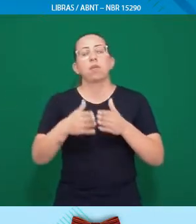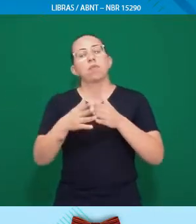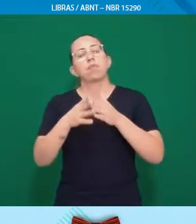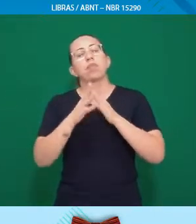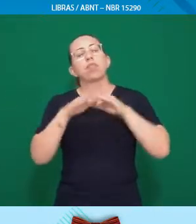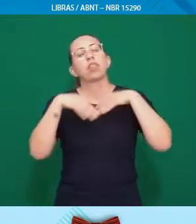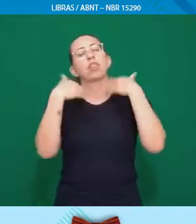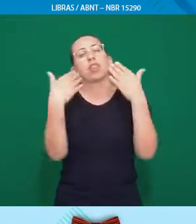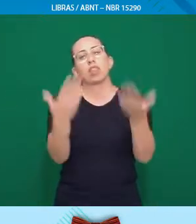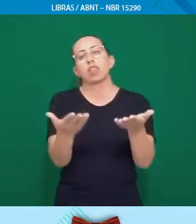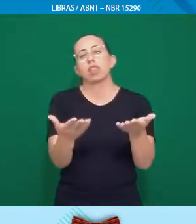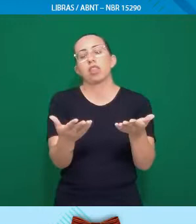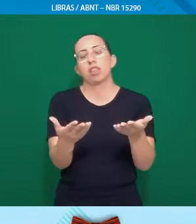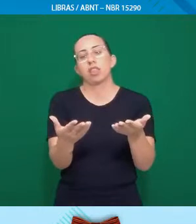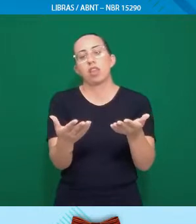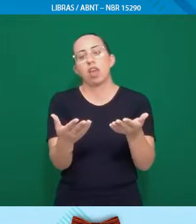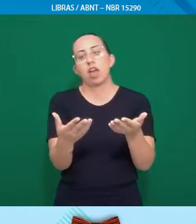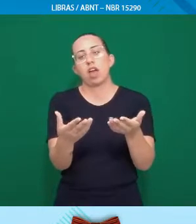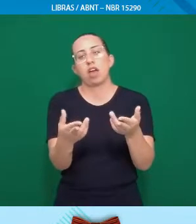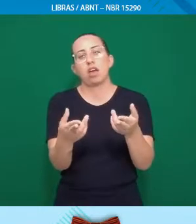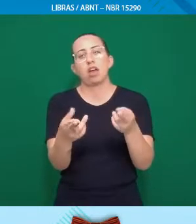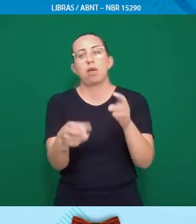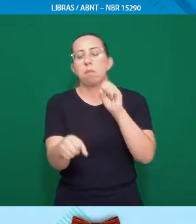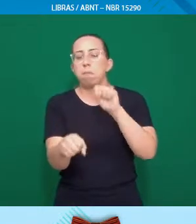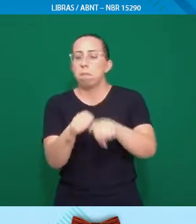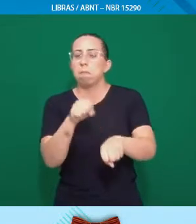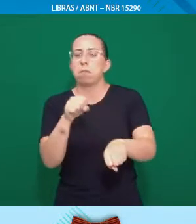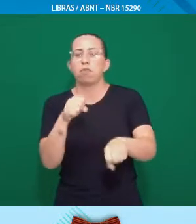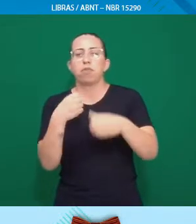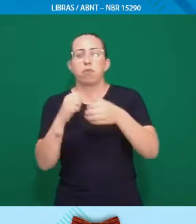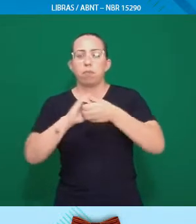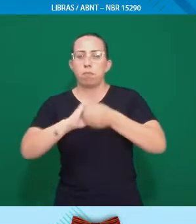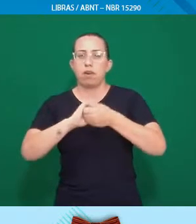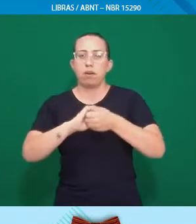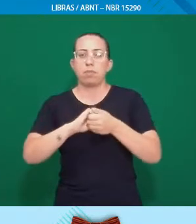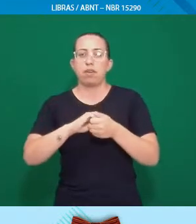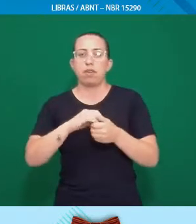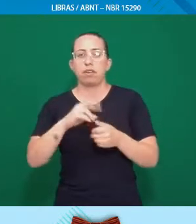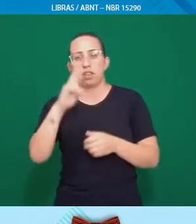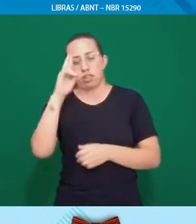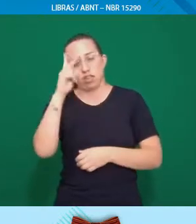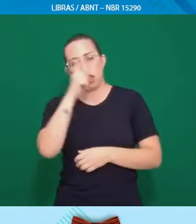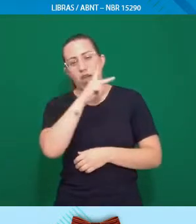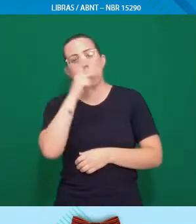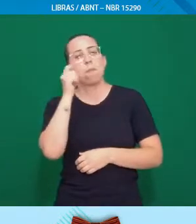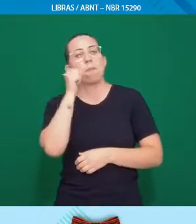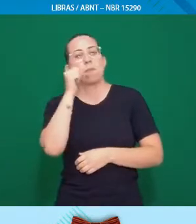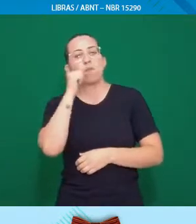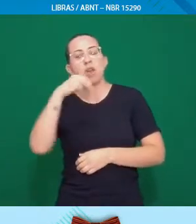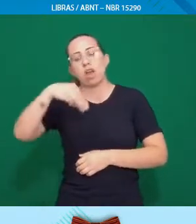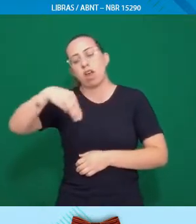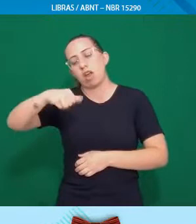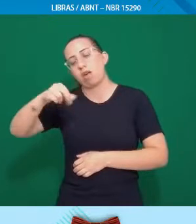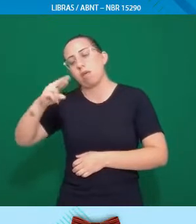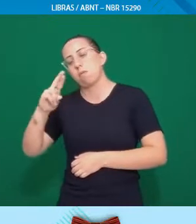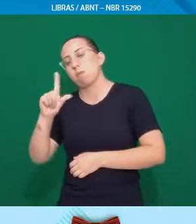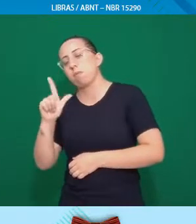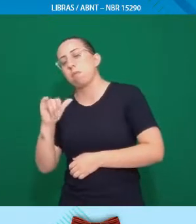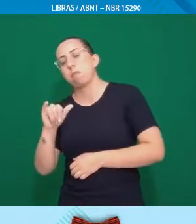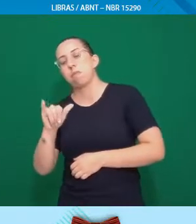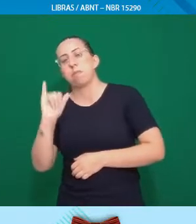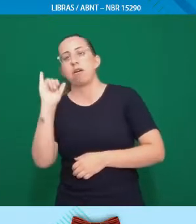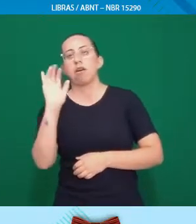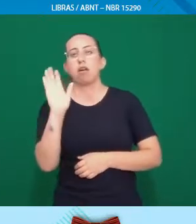vereador Marcelo Dal molin manifestar integral e irrestrita parabenização Maria Becker É com grande satisfação que vem através